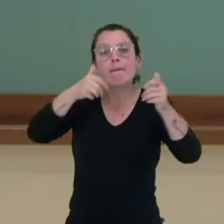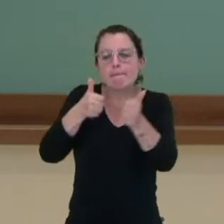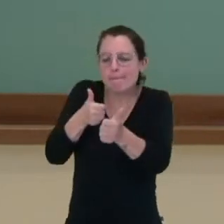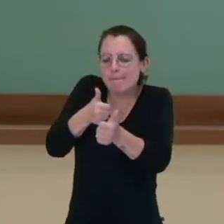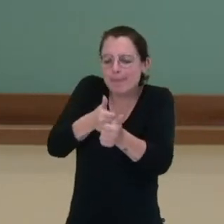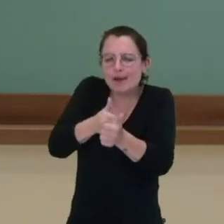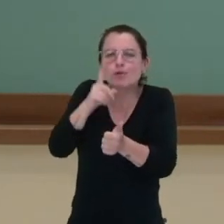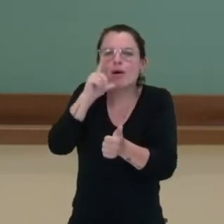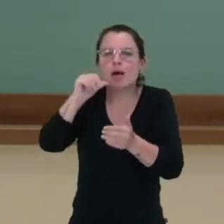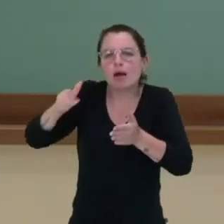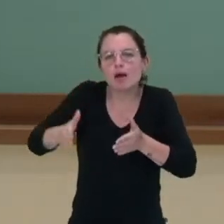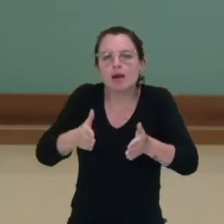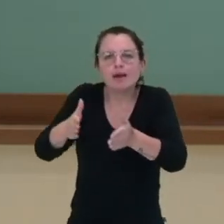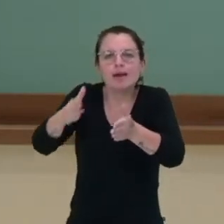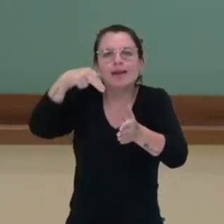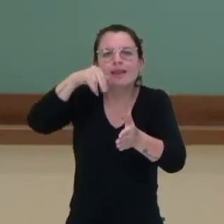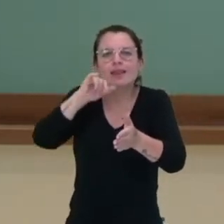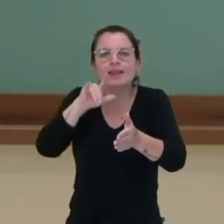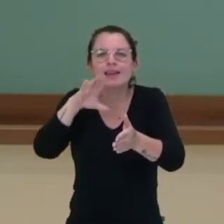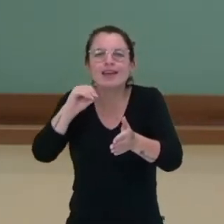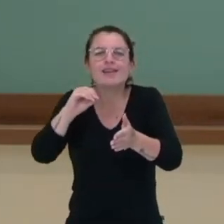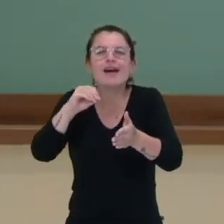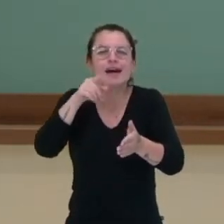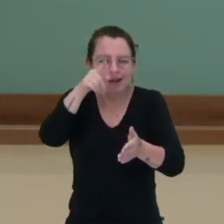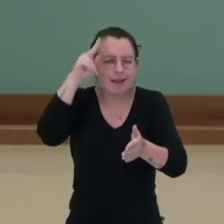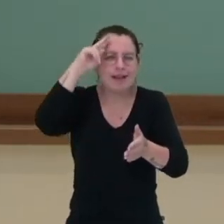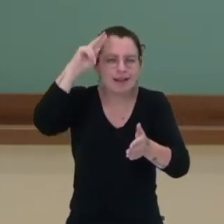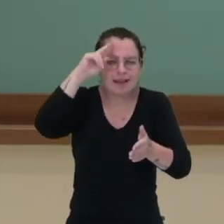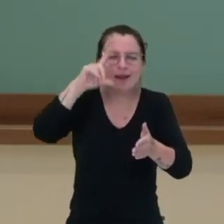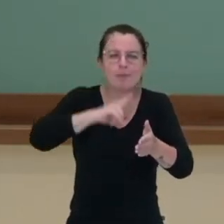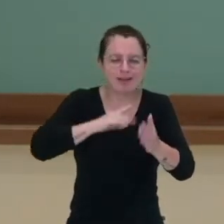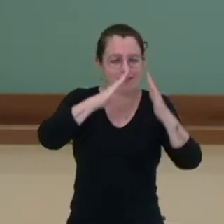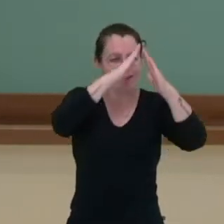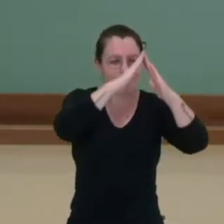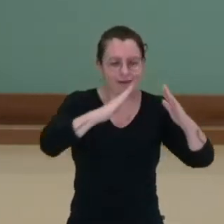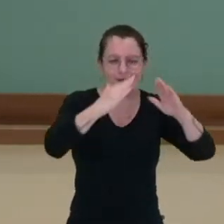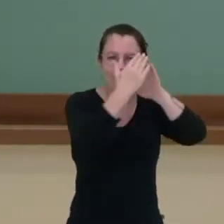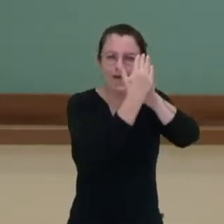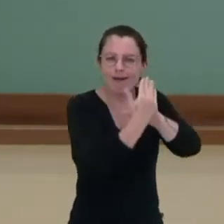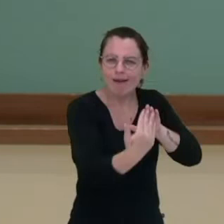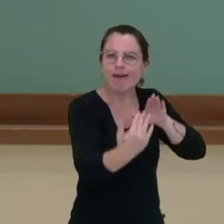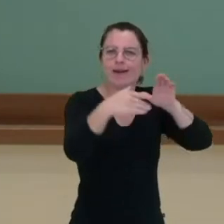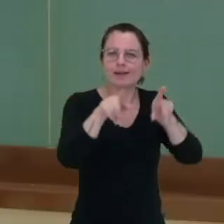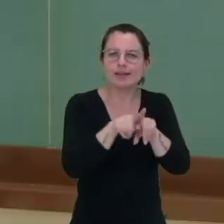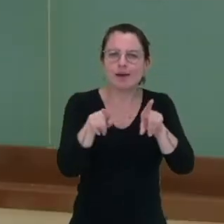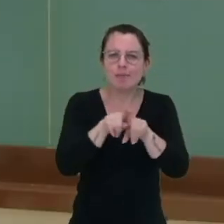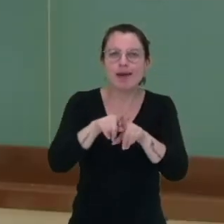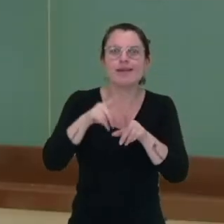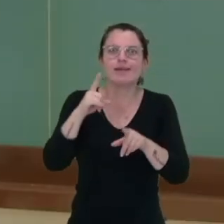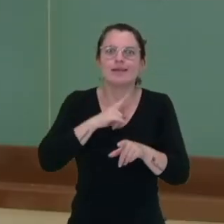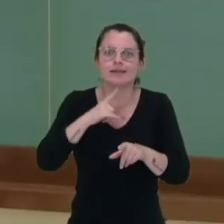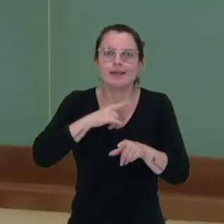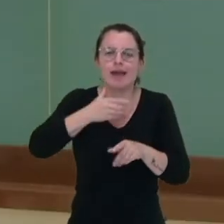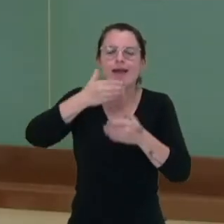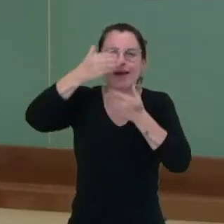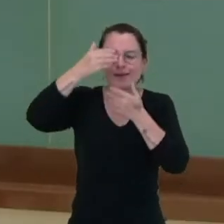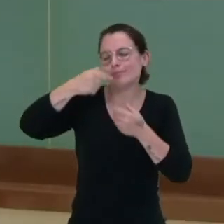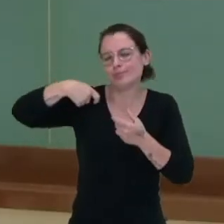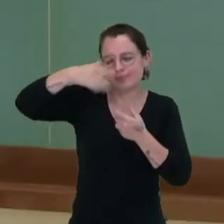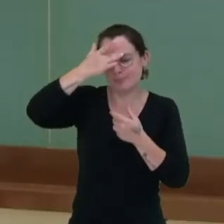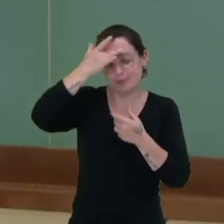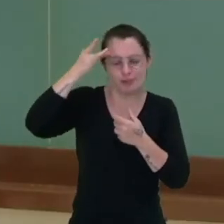as múmias, as pirâmides, tudo aquilo que foi desenvolvido no Egito. E olha só, assim como outros